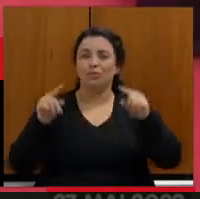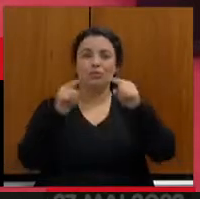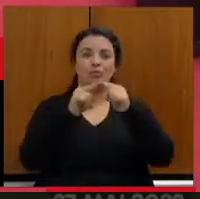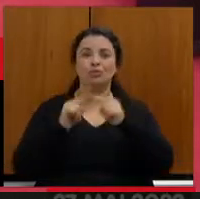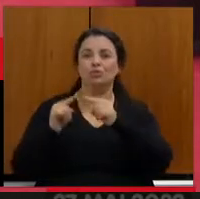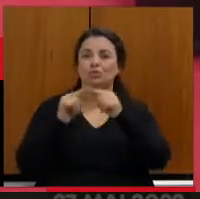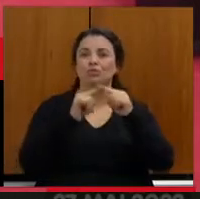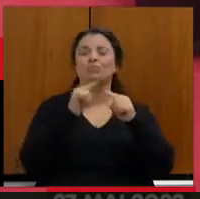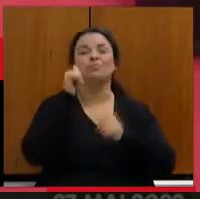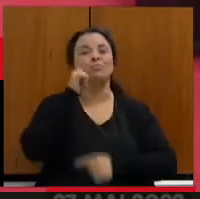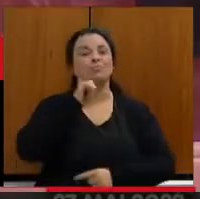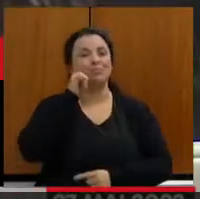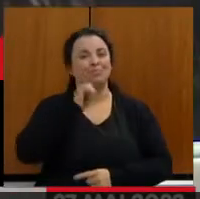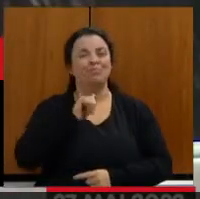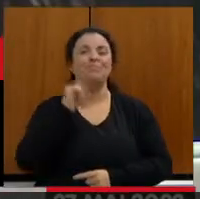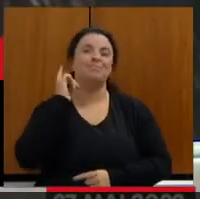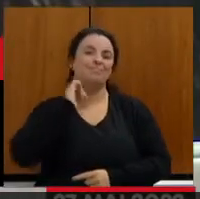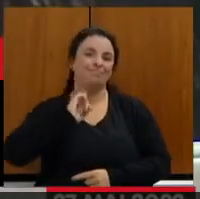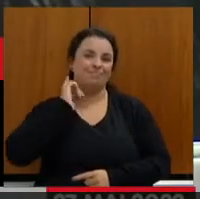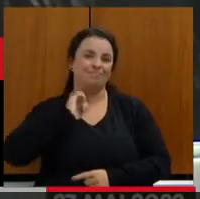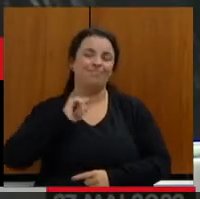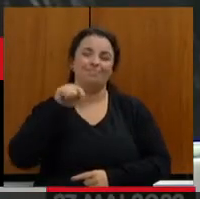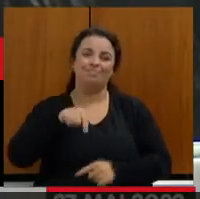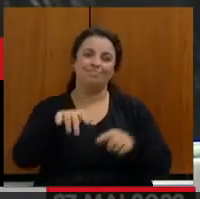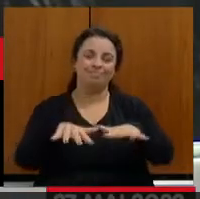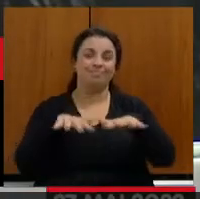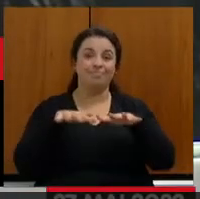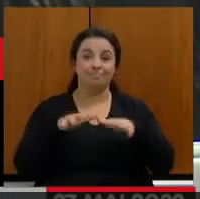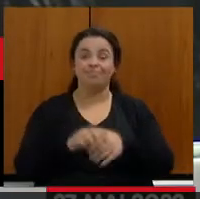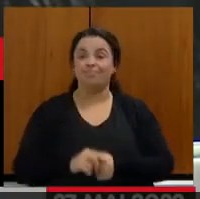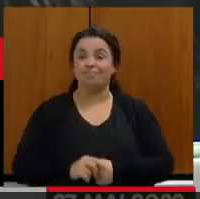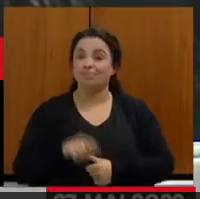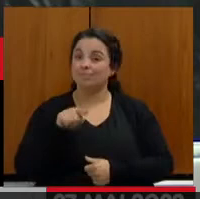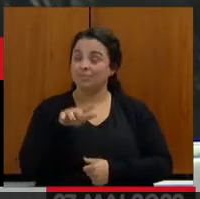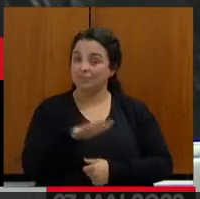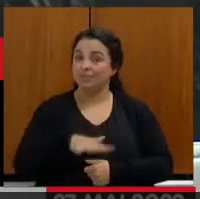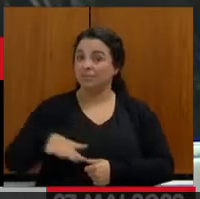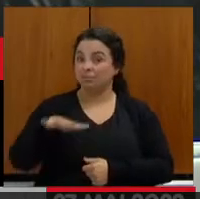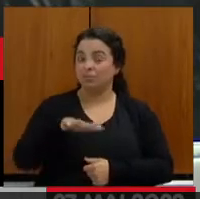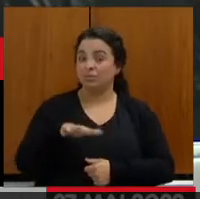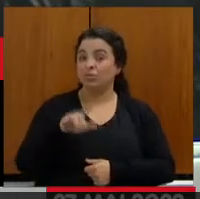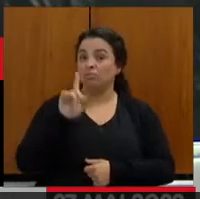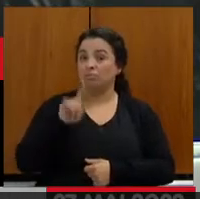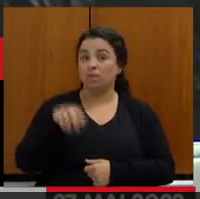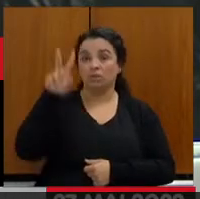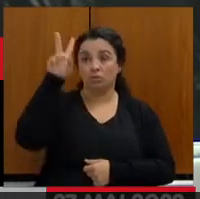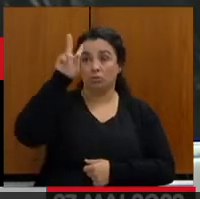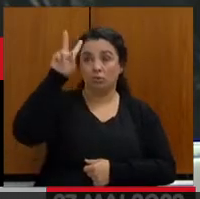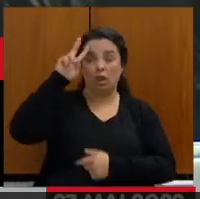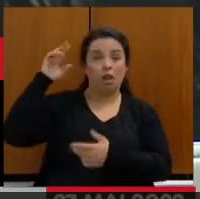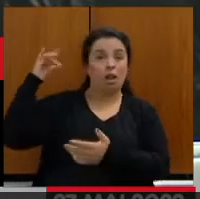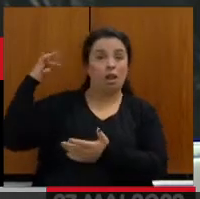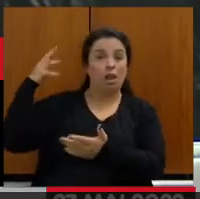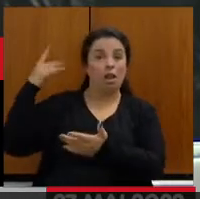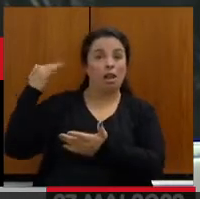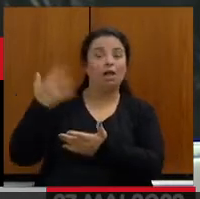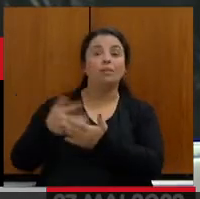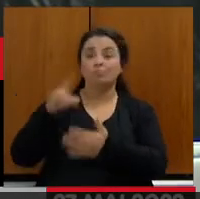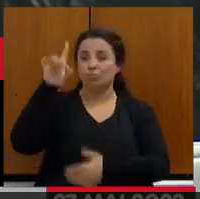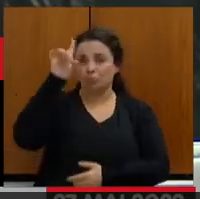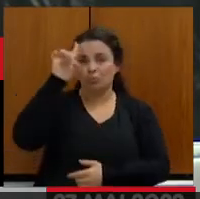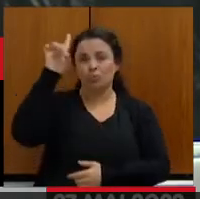neste plenário e esse é um ambiente que historicamente e diariamente é